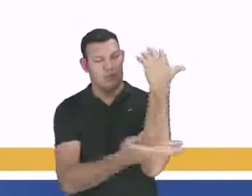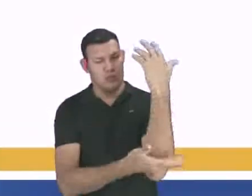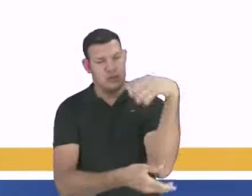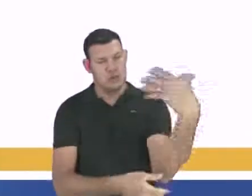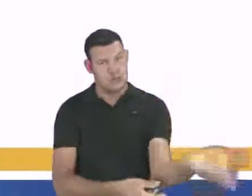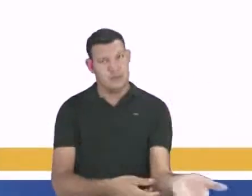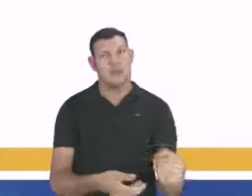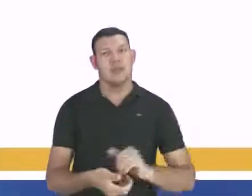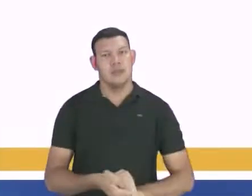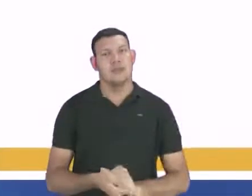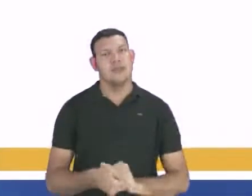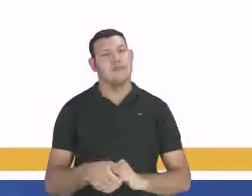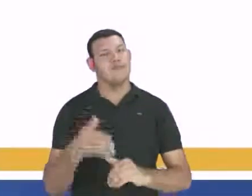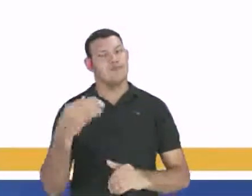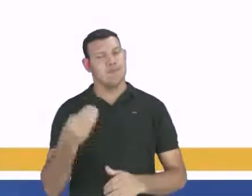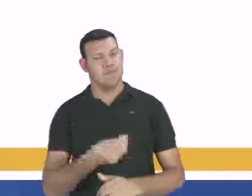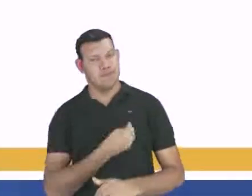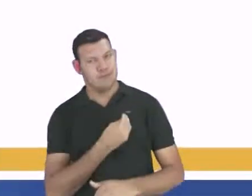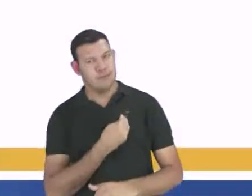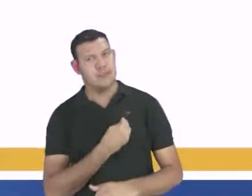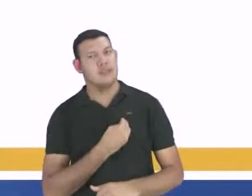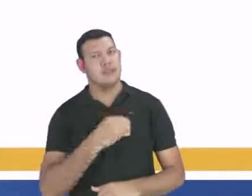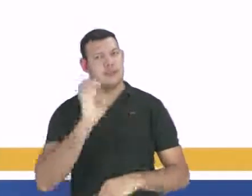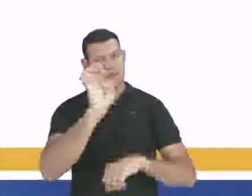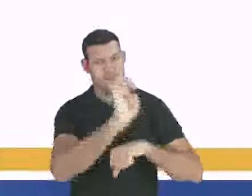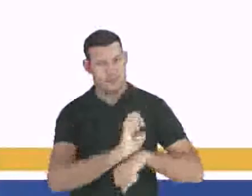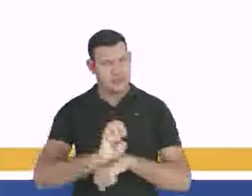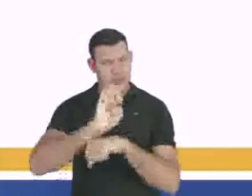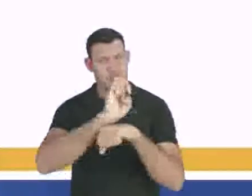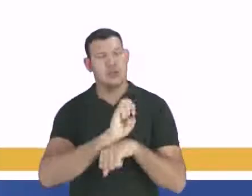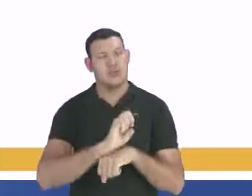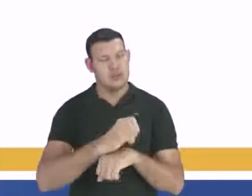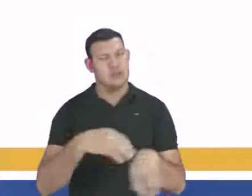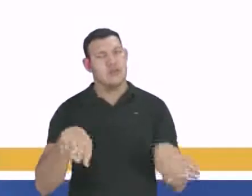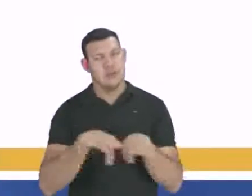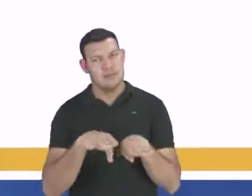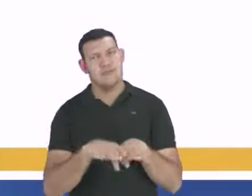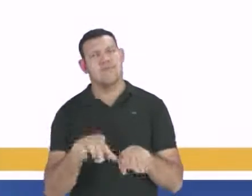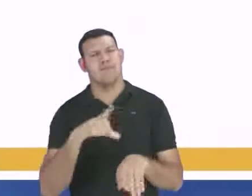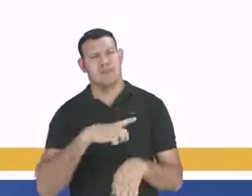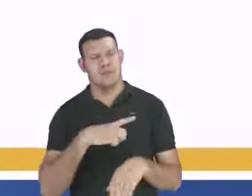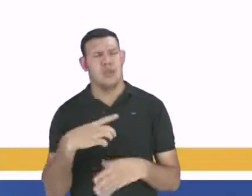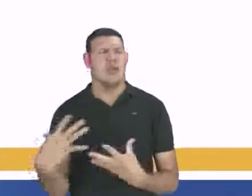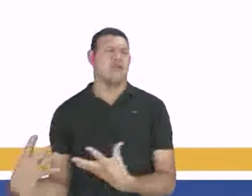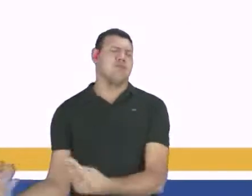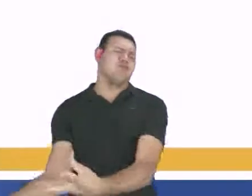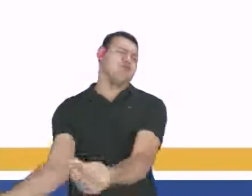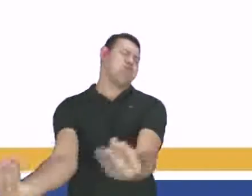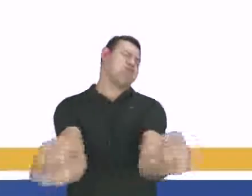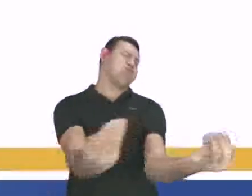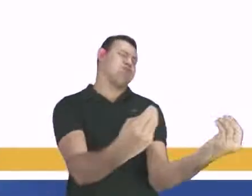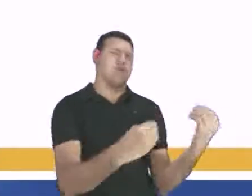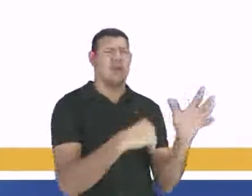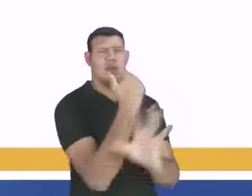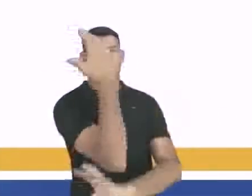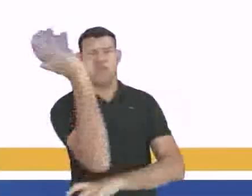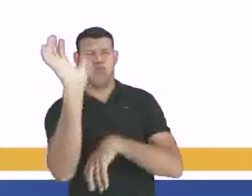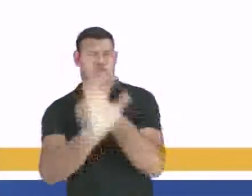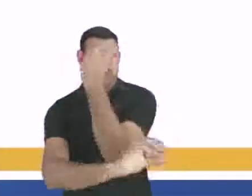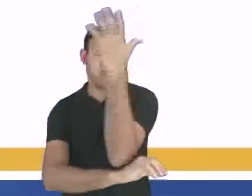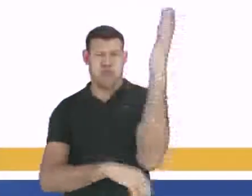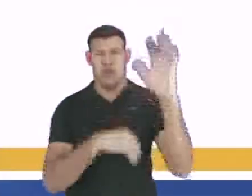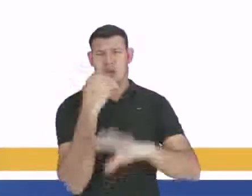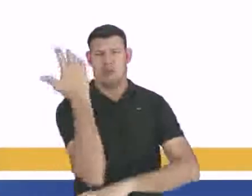nosso estado, né? Nós estamos na região amazônica, a maior floresta tropical do mundo, então tem muita árvore, né? Nós temos milhões de árvores. Então existe aí uma parcela